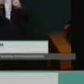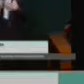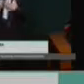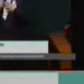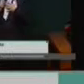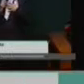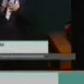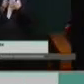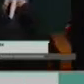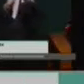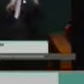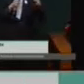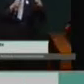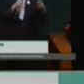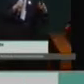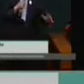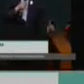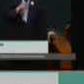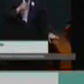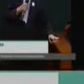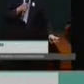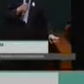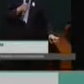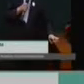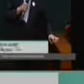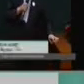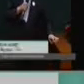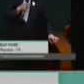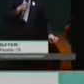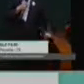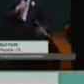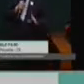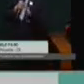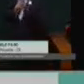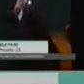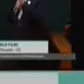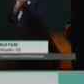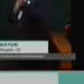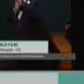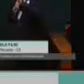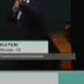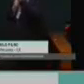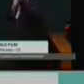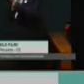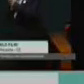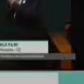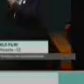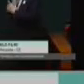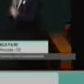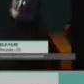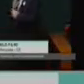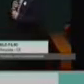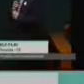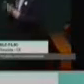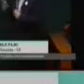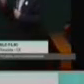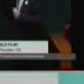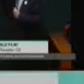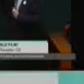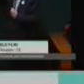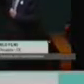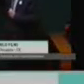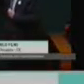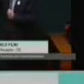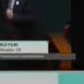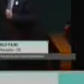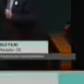combater essa grave doença que é o câncer, que mata várias pessoas em nosso país. No ano de 2013,